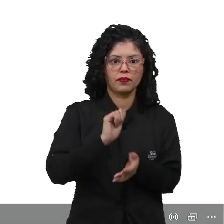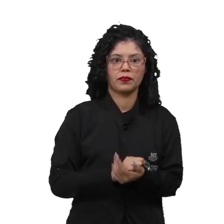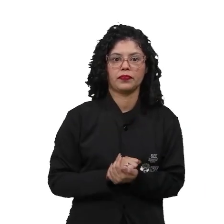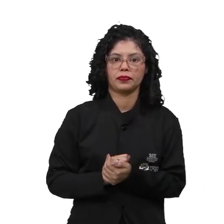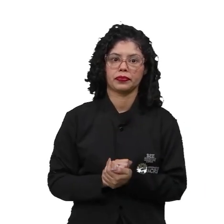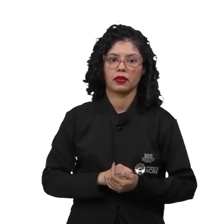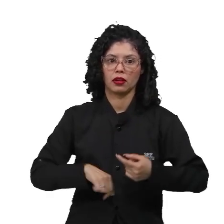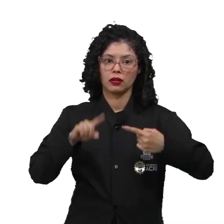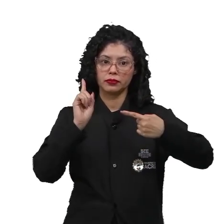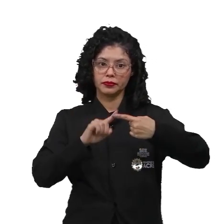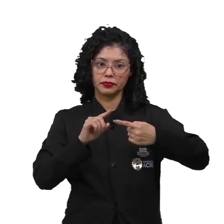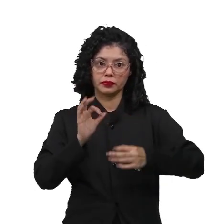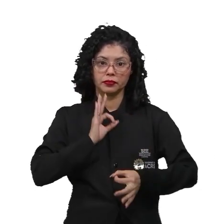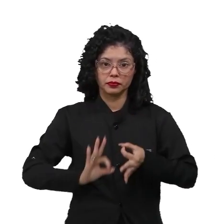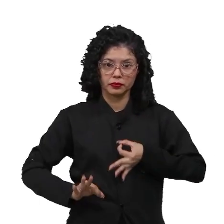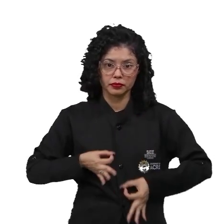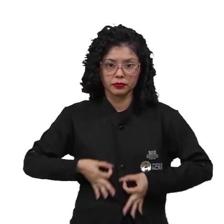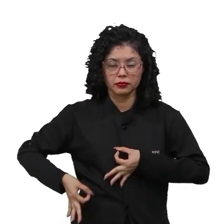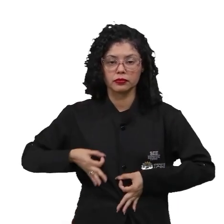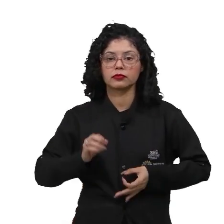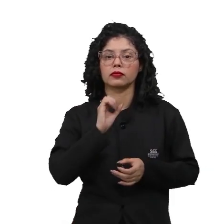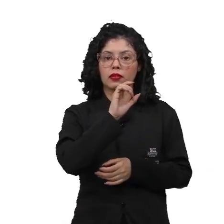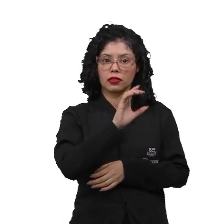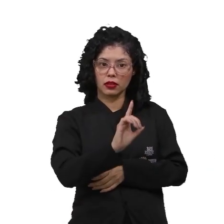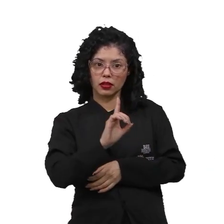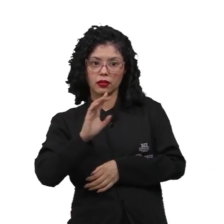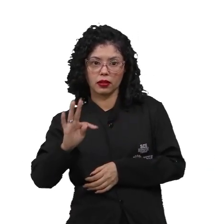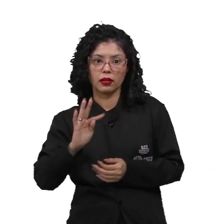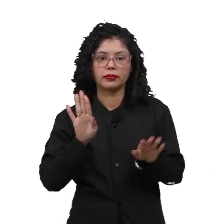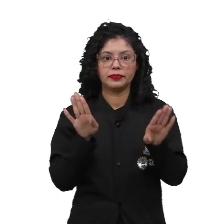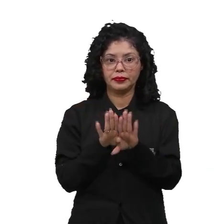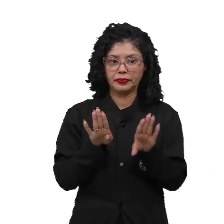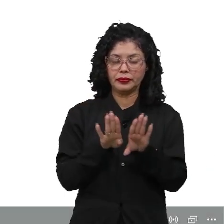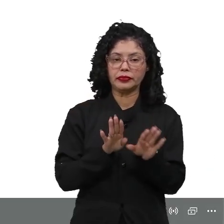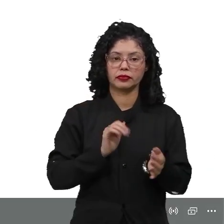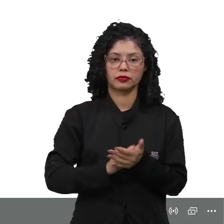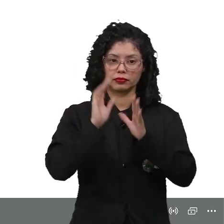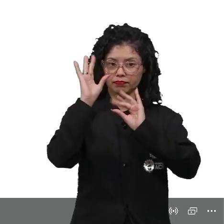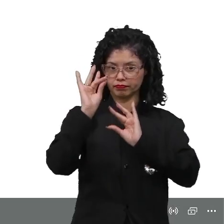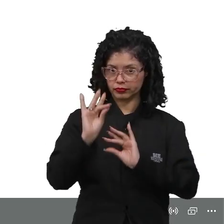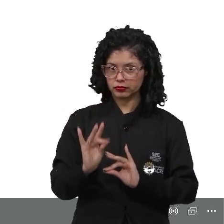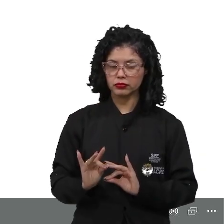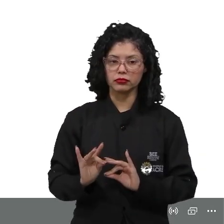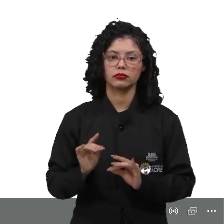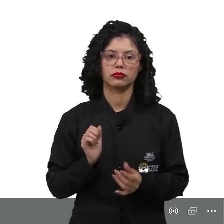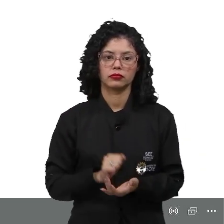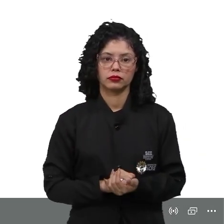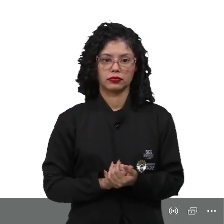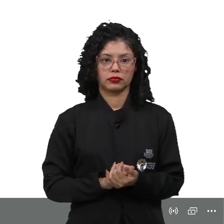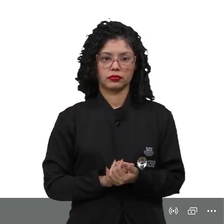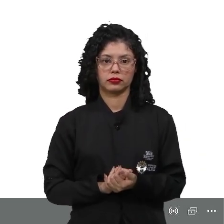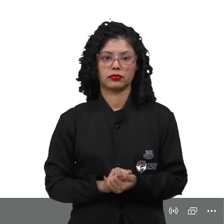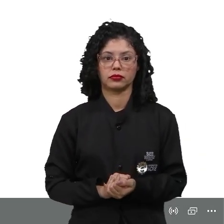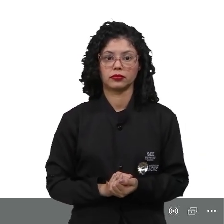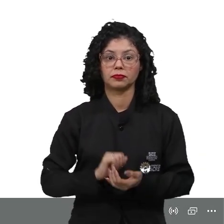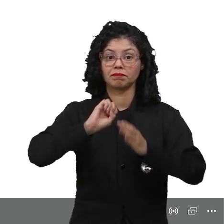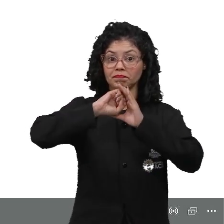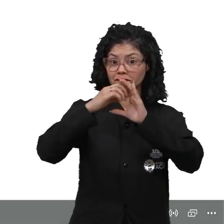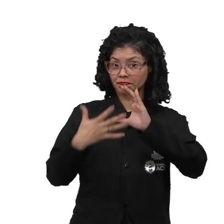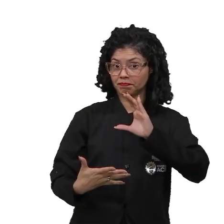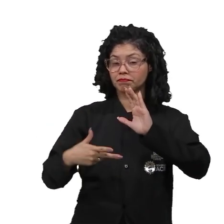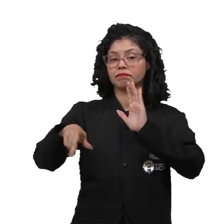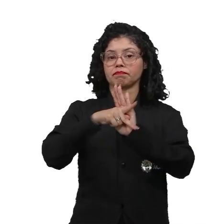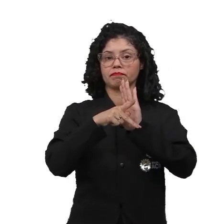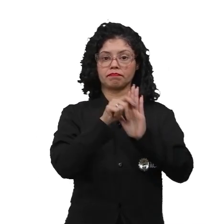os linfócitos B e T. Depois vamos falar também mais detalhadamente sobre elas e as características,